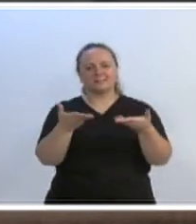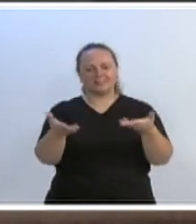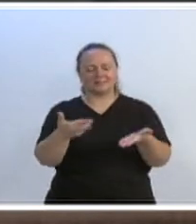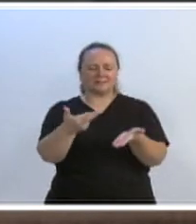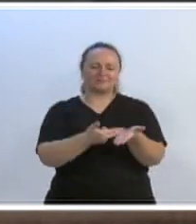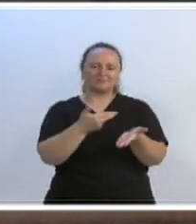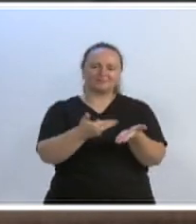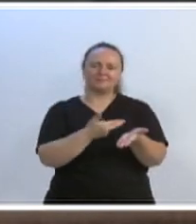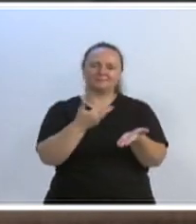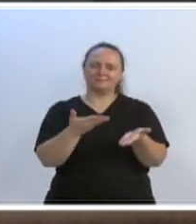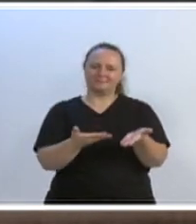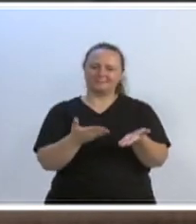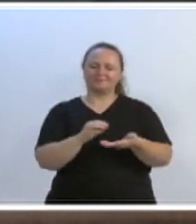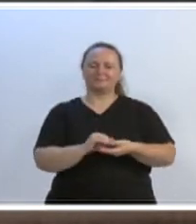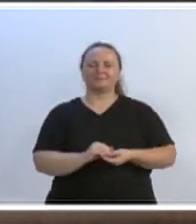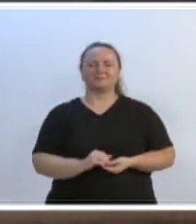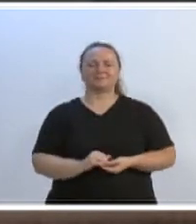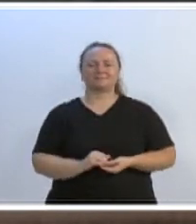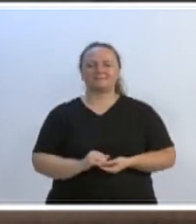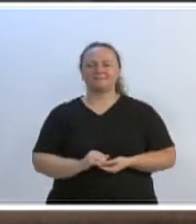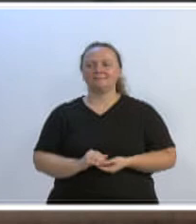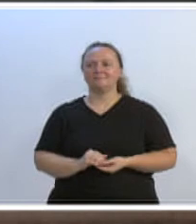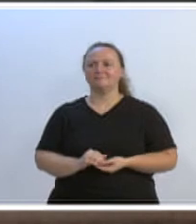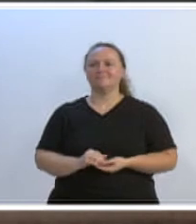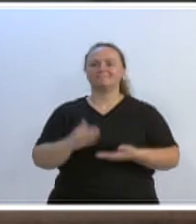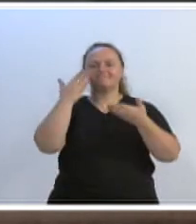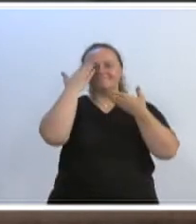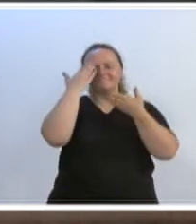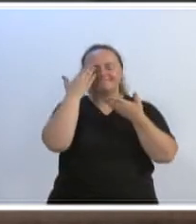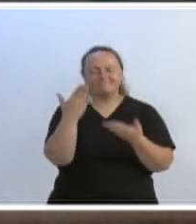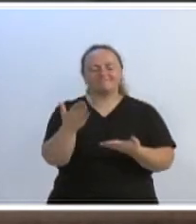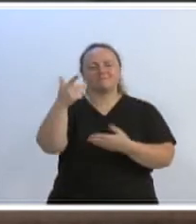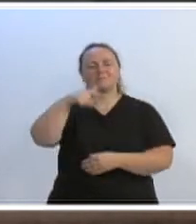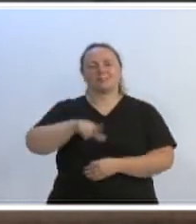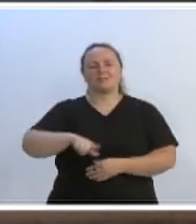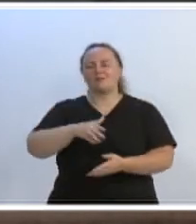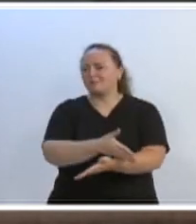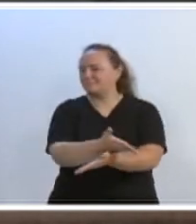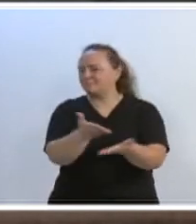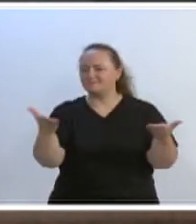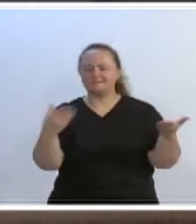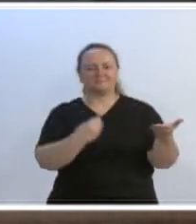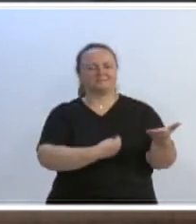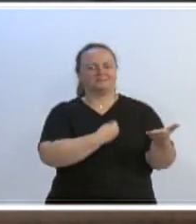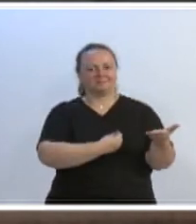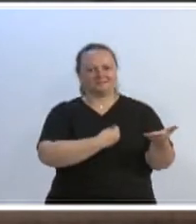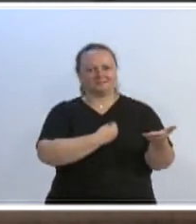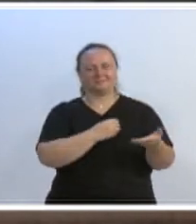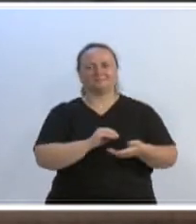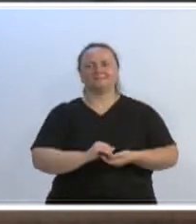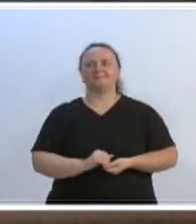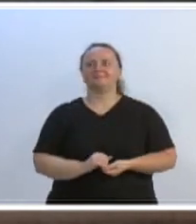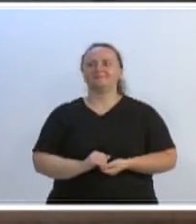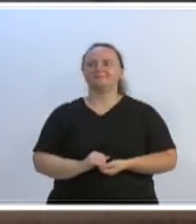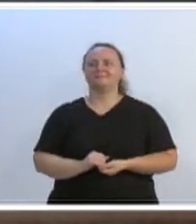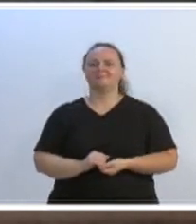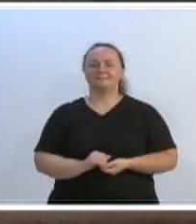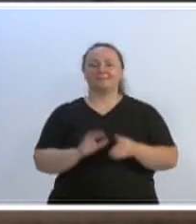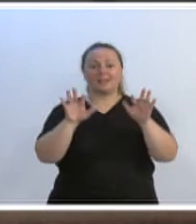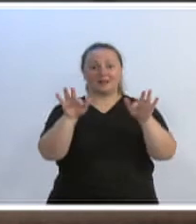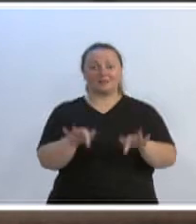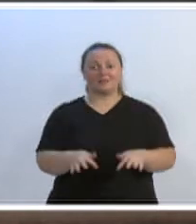Acácio Bernardes, que era um advogado e era reconhecido e é ainda hoje conhecido como tal, e professor universitário da Faculdade de Direito. E